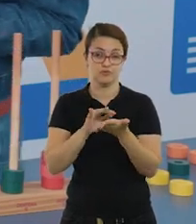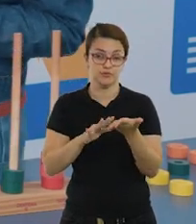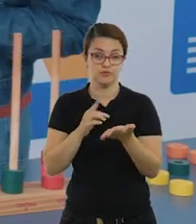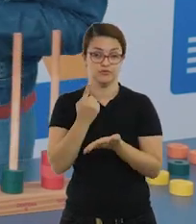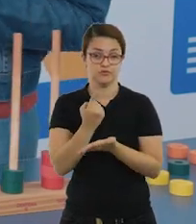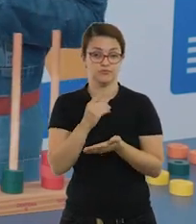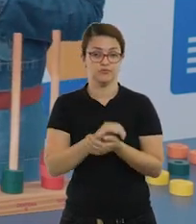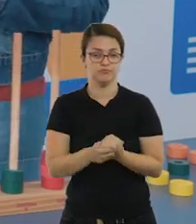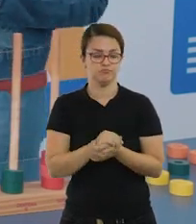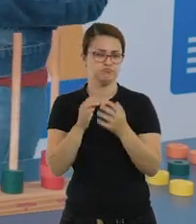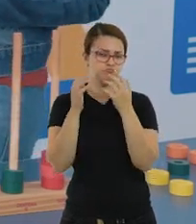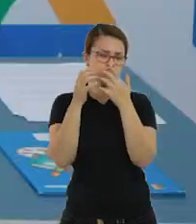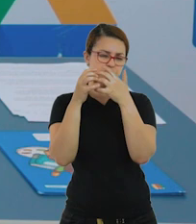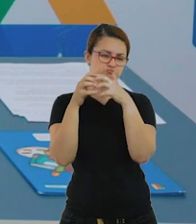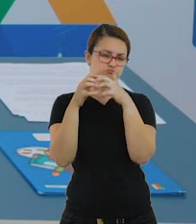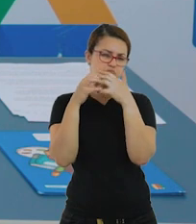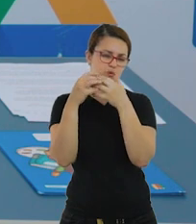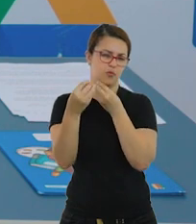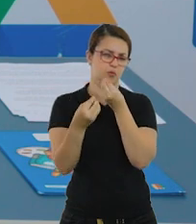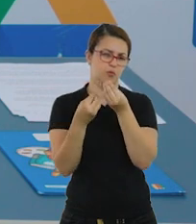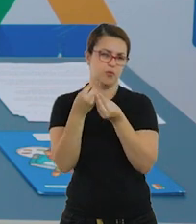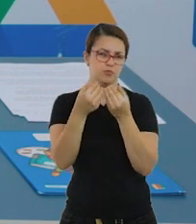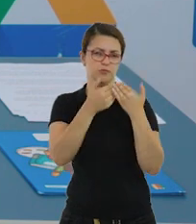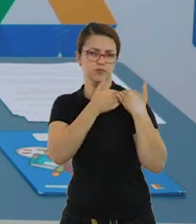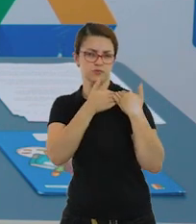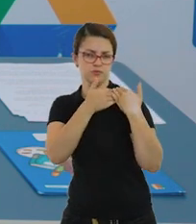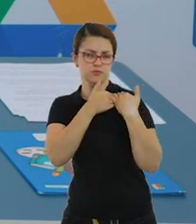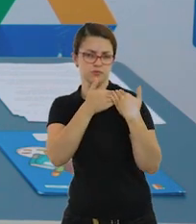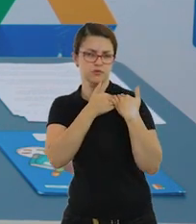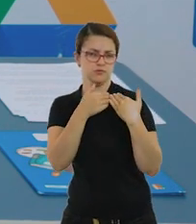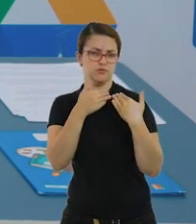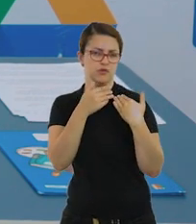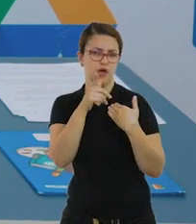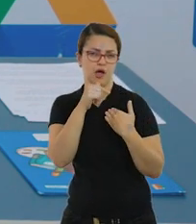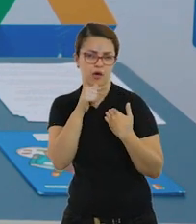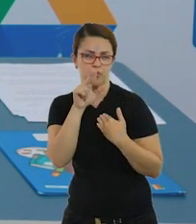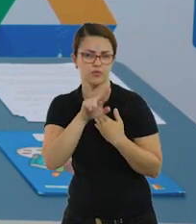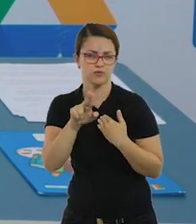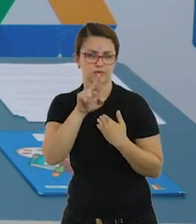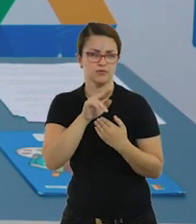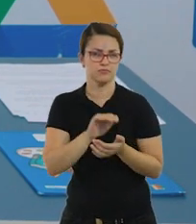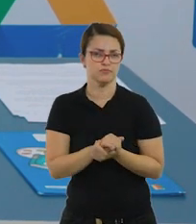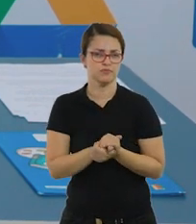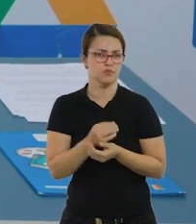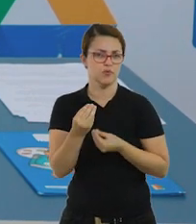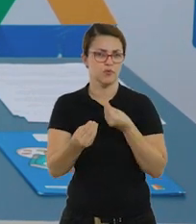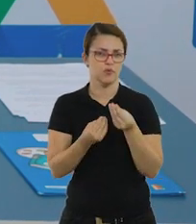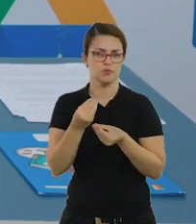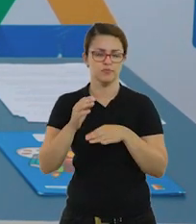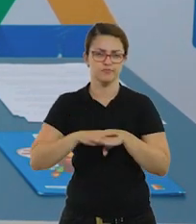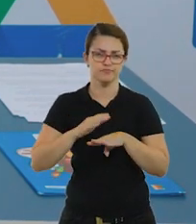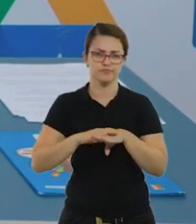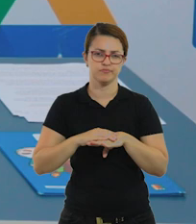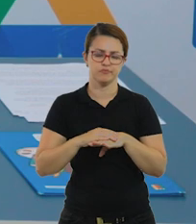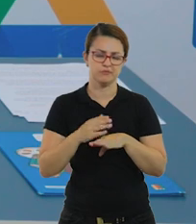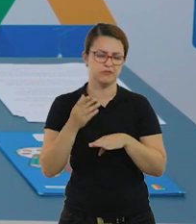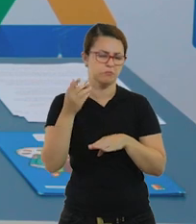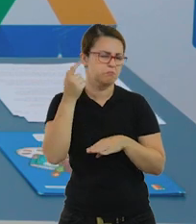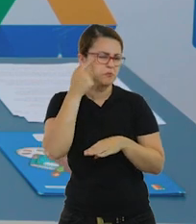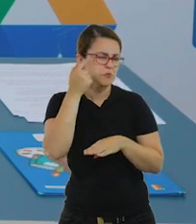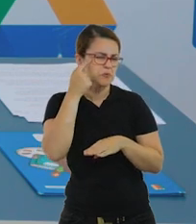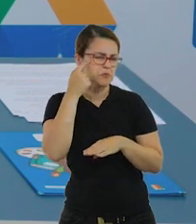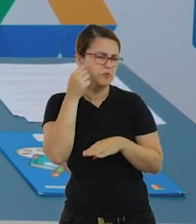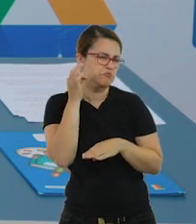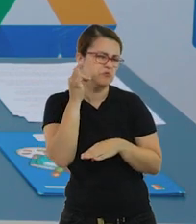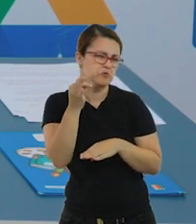E aí, nós temos a atividade número 1. É uma reflexão sobre o uso responsável da água, tá? Então, como realizar? Imagine